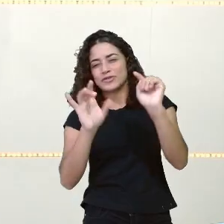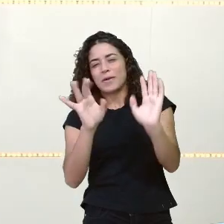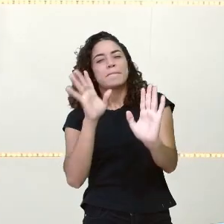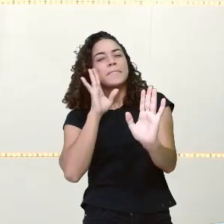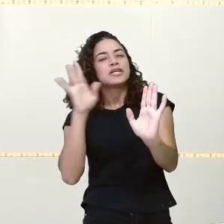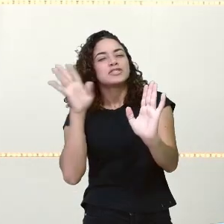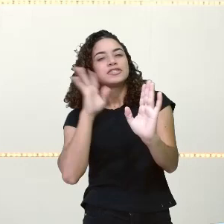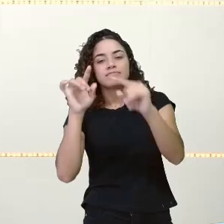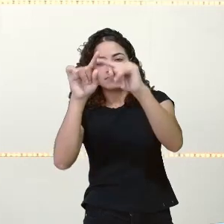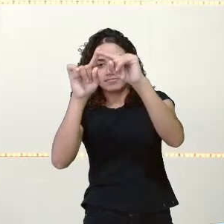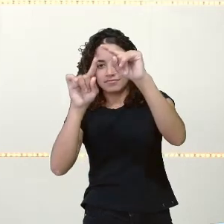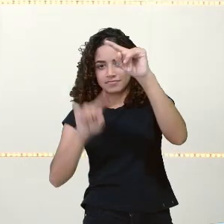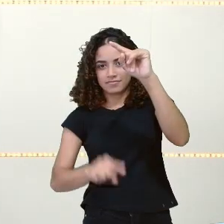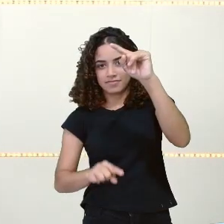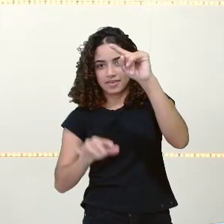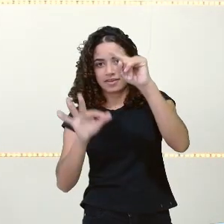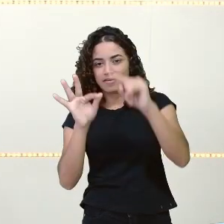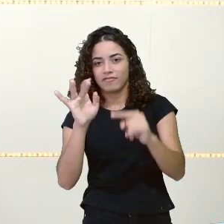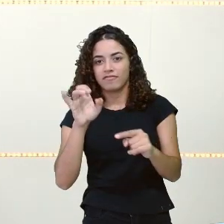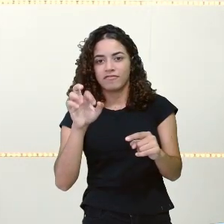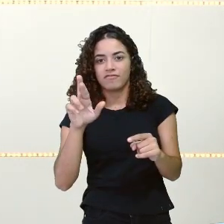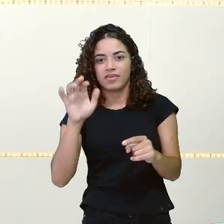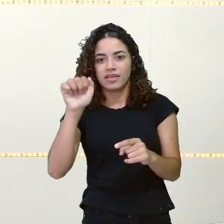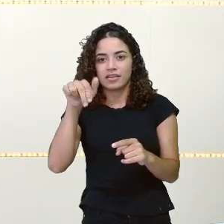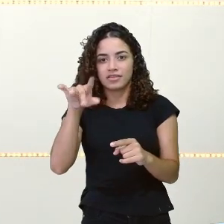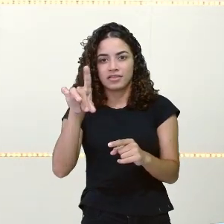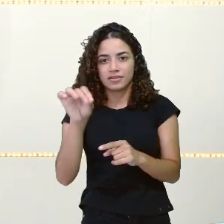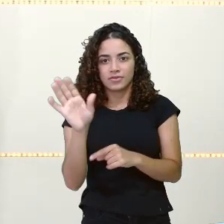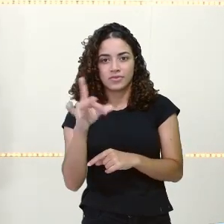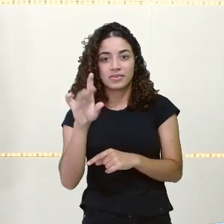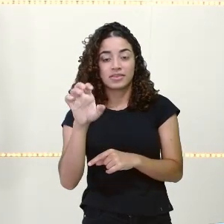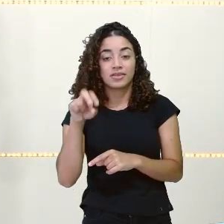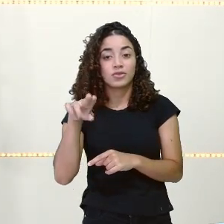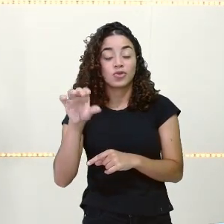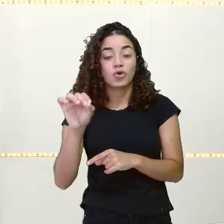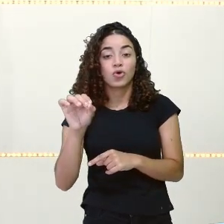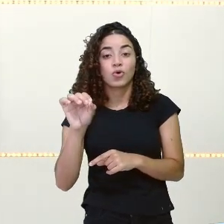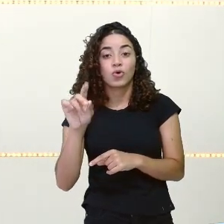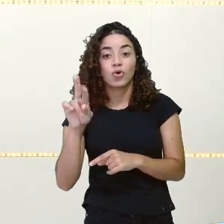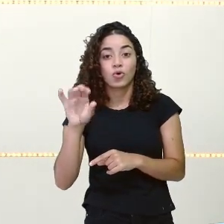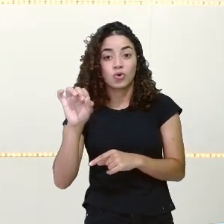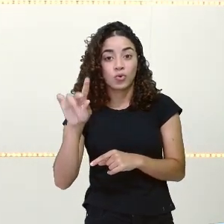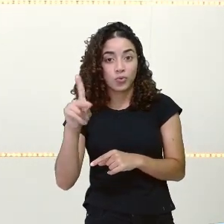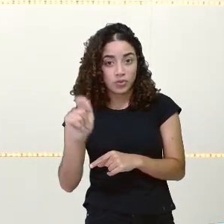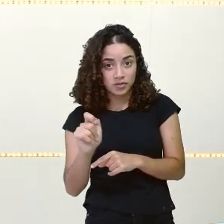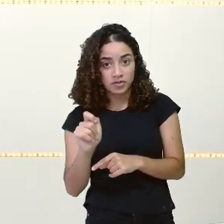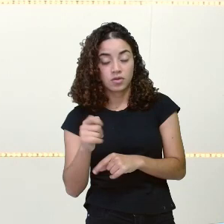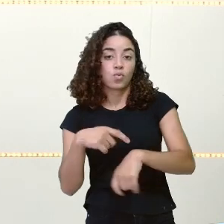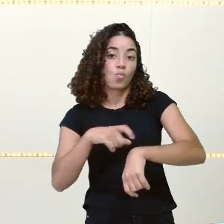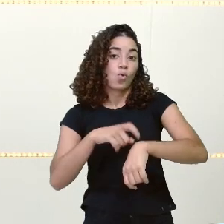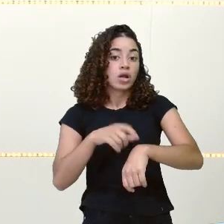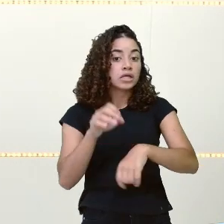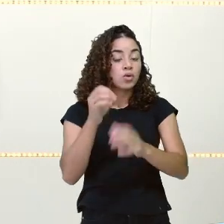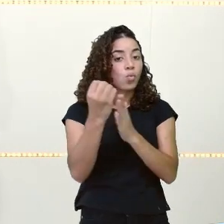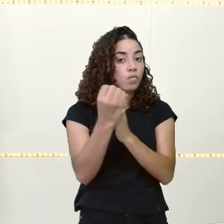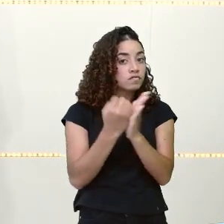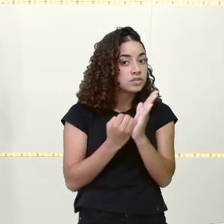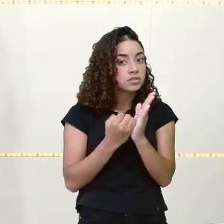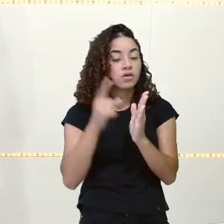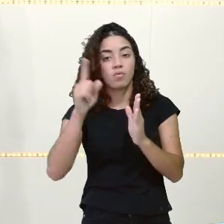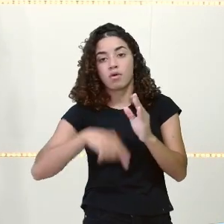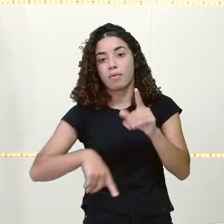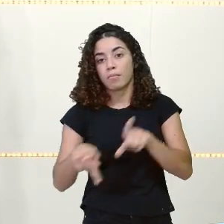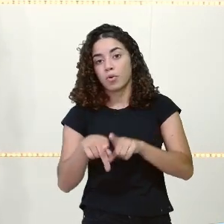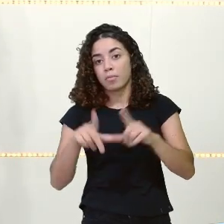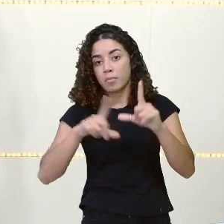é Fernando de Noronha, que é nessa cor cinzinha, ó. O horário oficial do Brasil é o horário de Brasília,